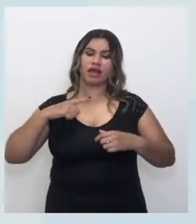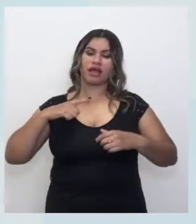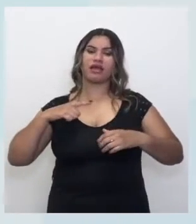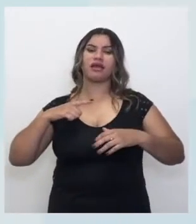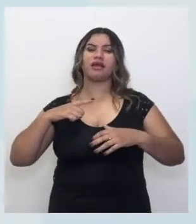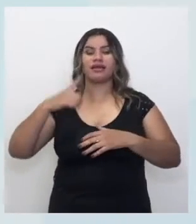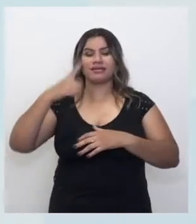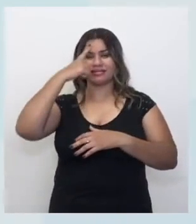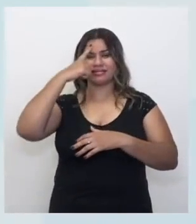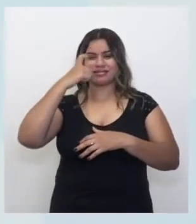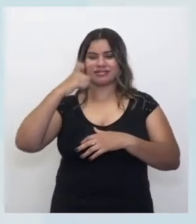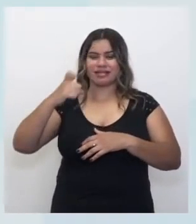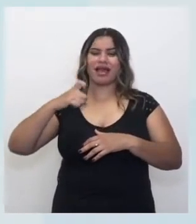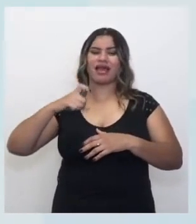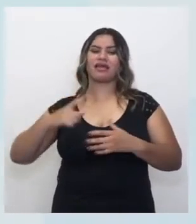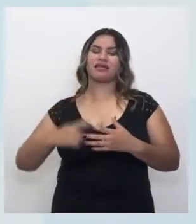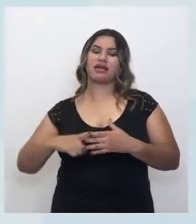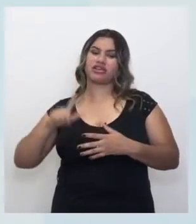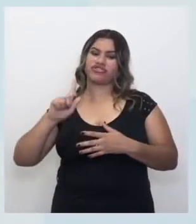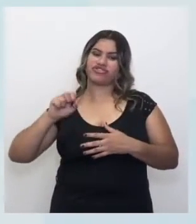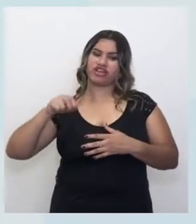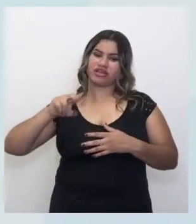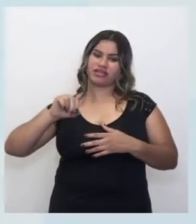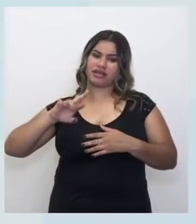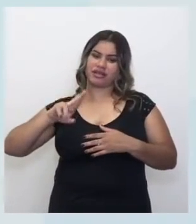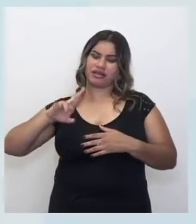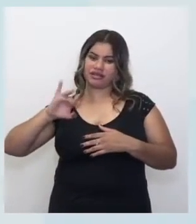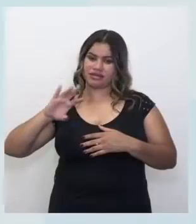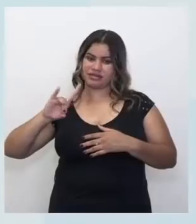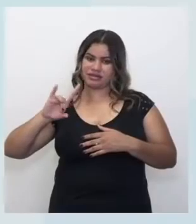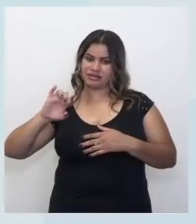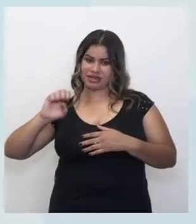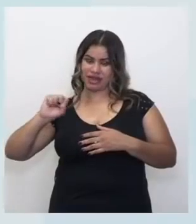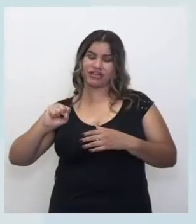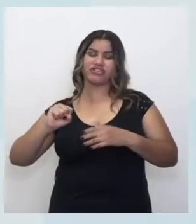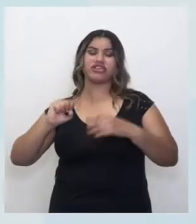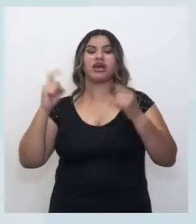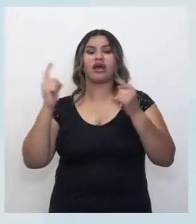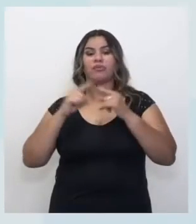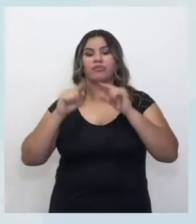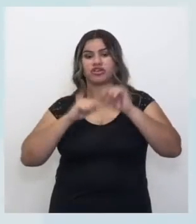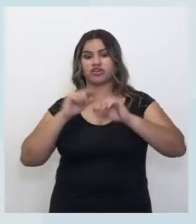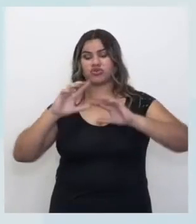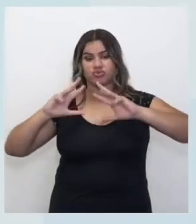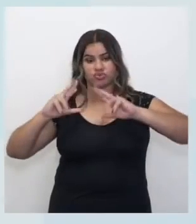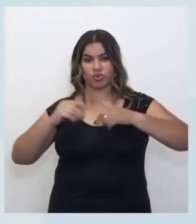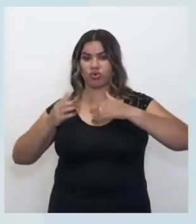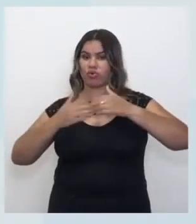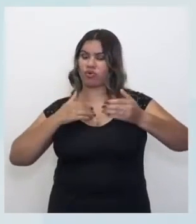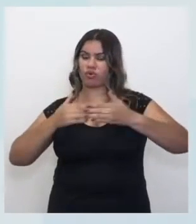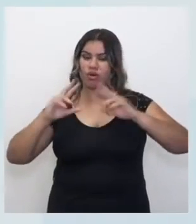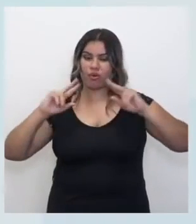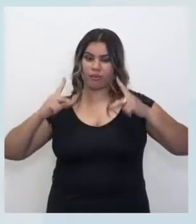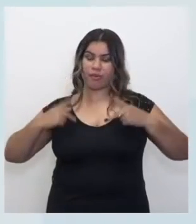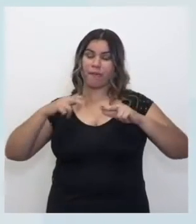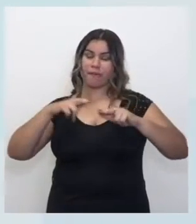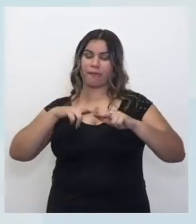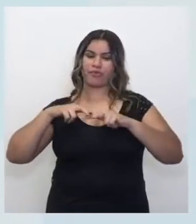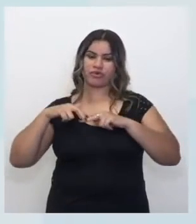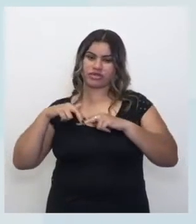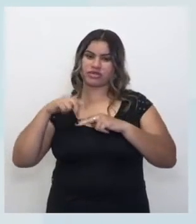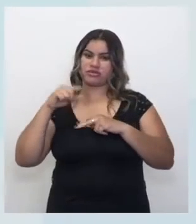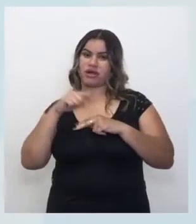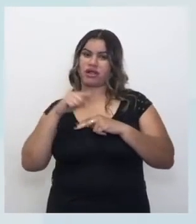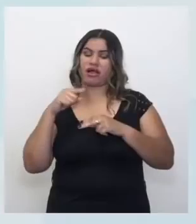pretensão da genericidade, de dizer respeito a todo e qualquer ser humano, né? É por isso que elas